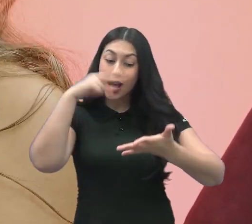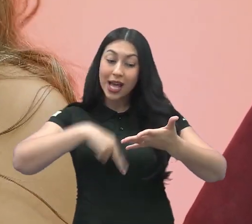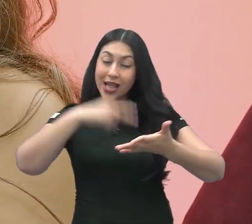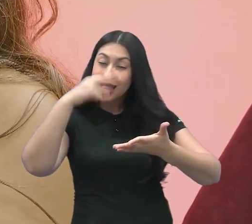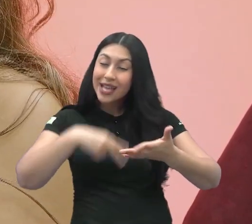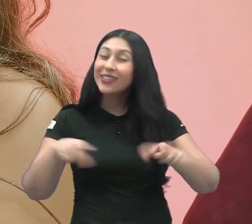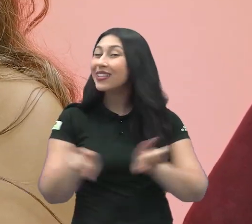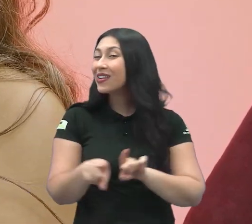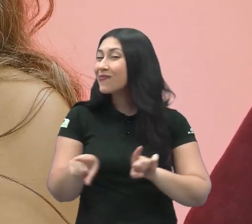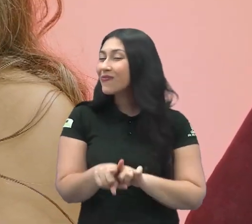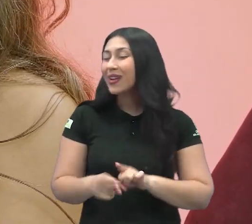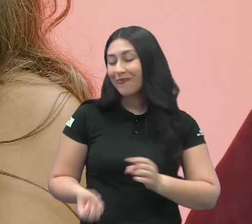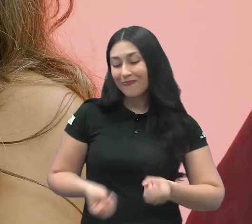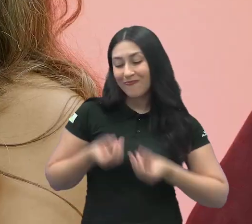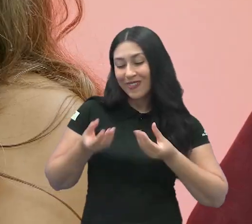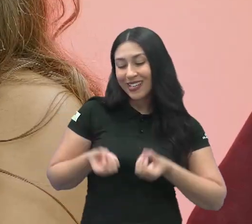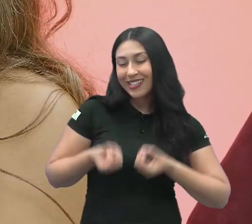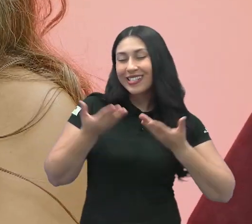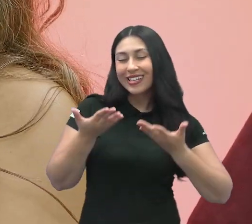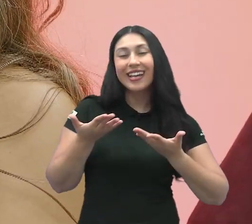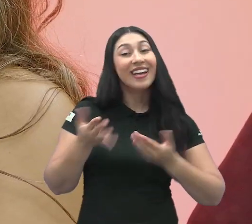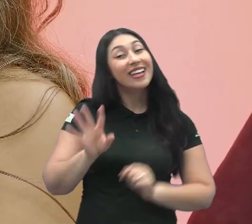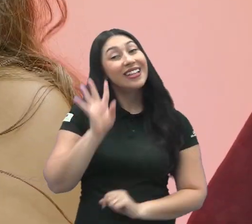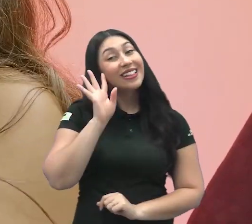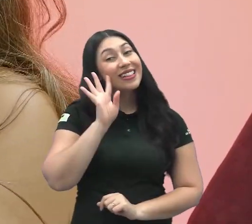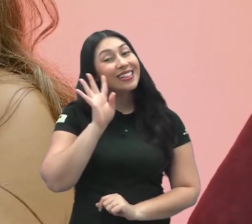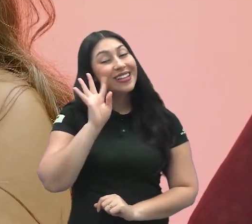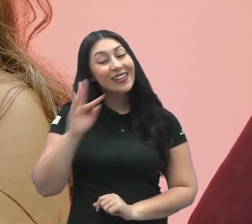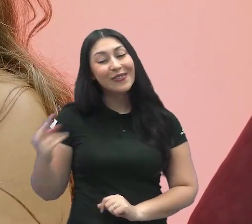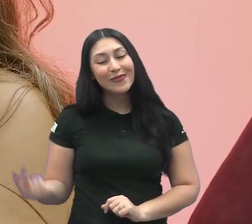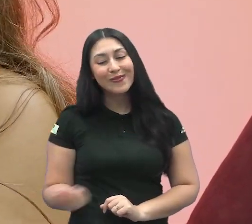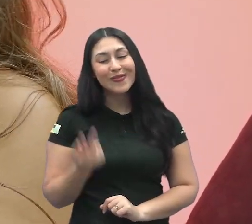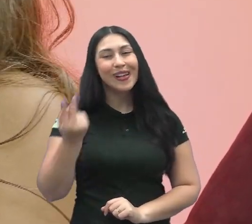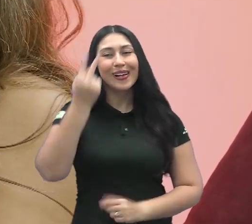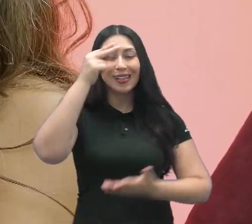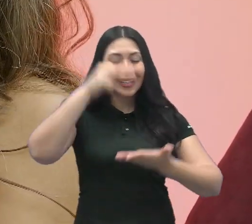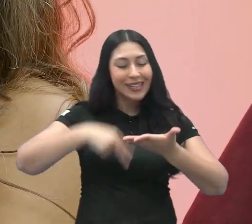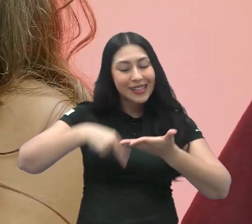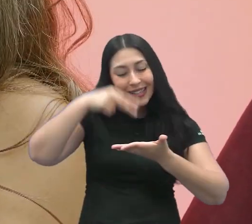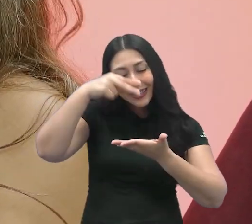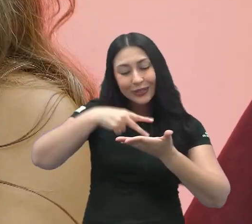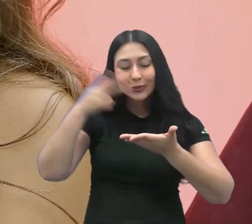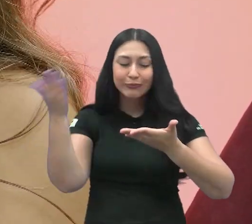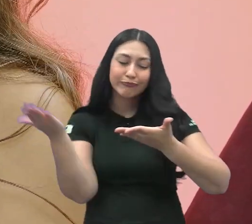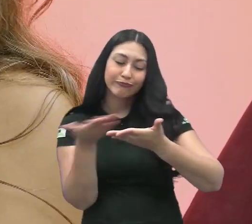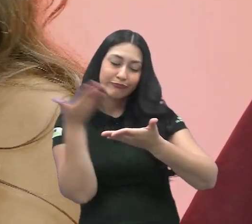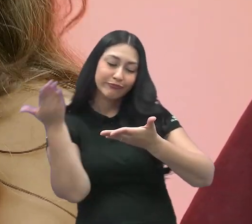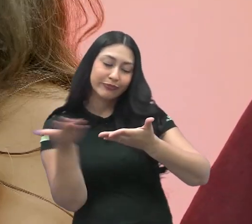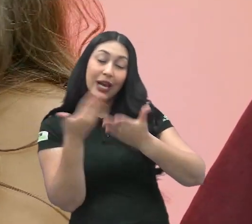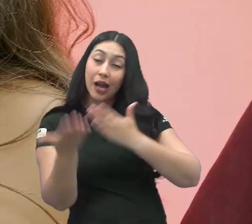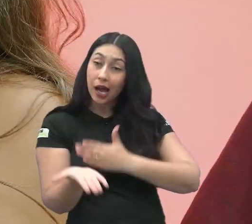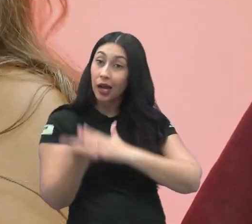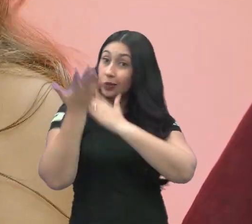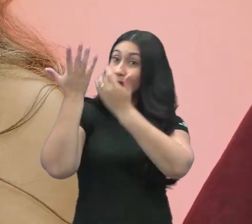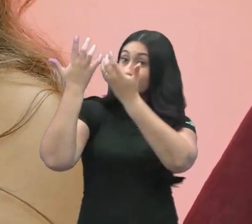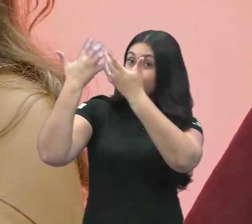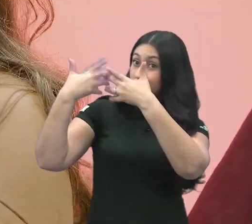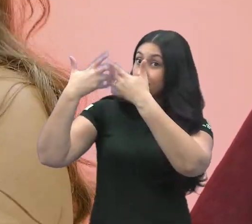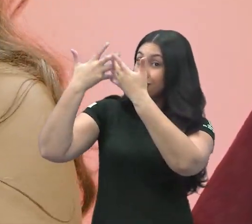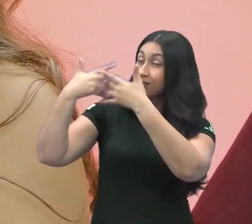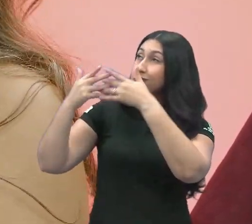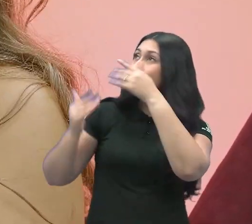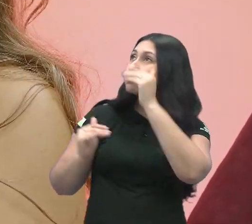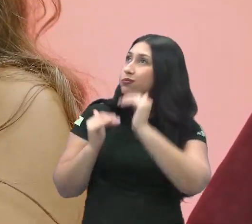eu acho muito maneiro a gente sempre dar esse valor, né, para a leitura, o quanto isso edifica o nosso pensamento e